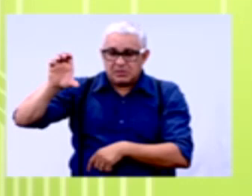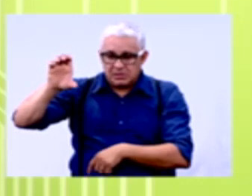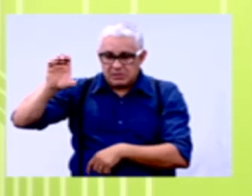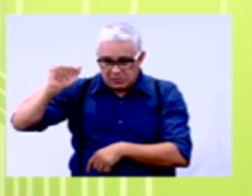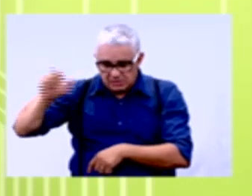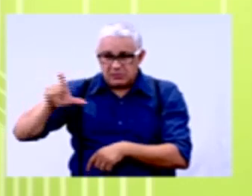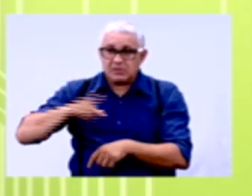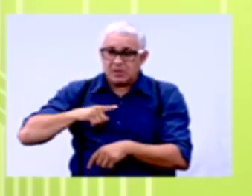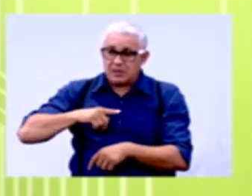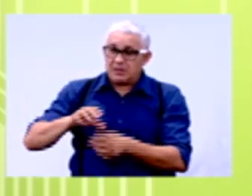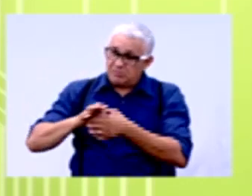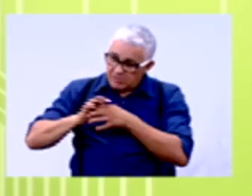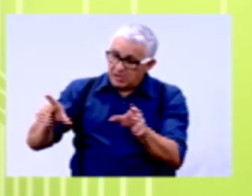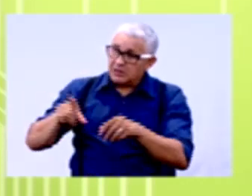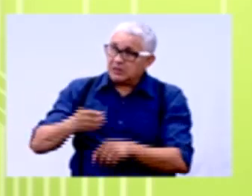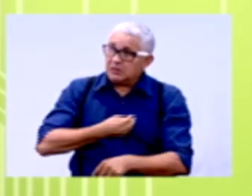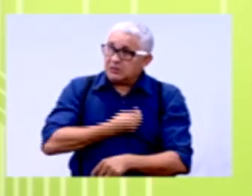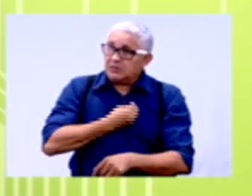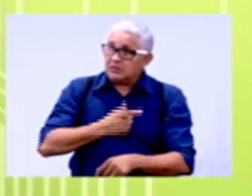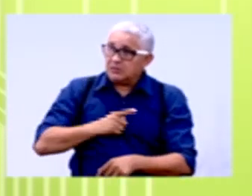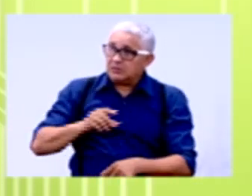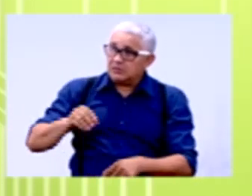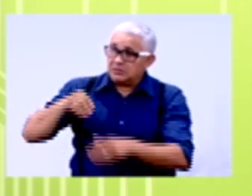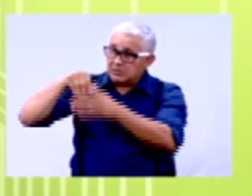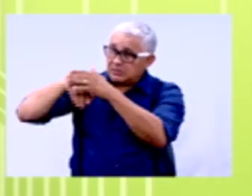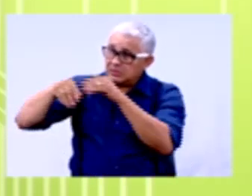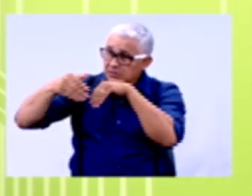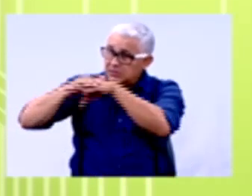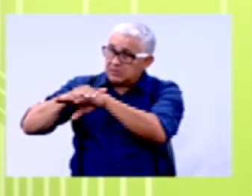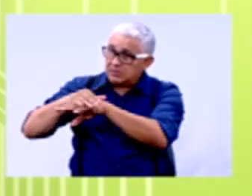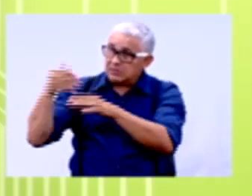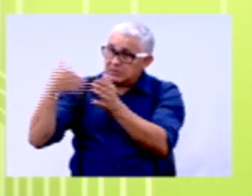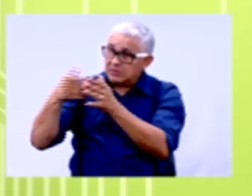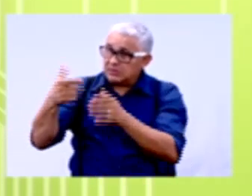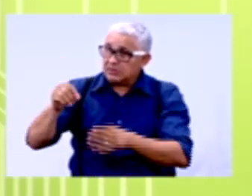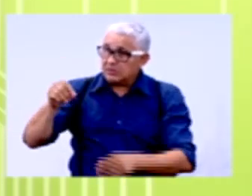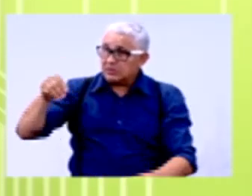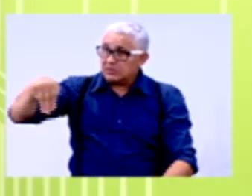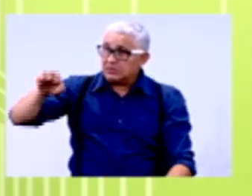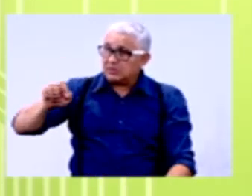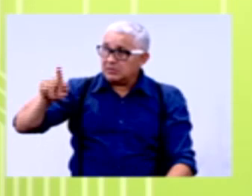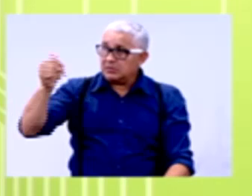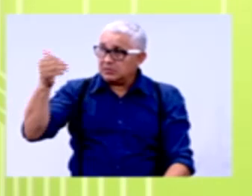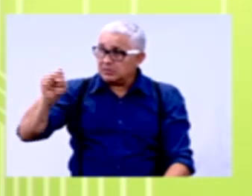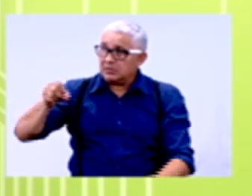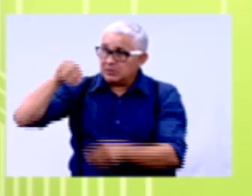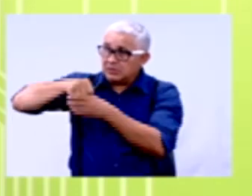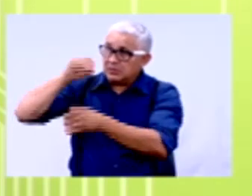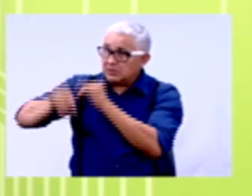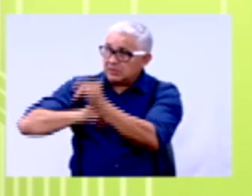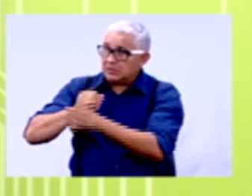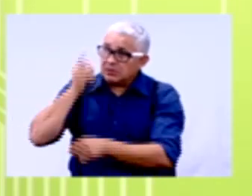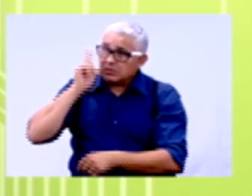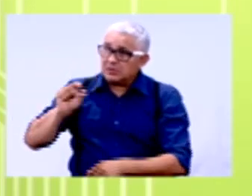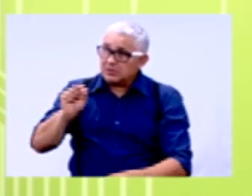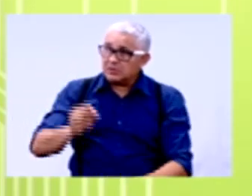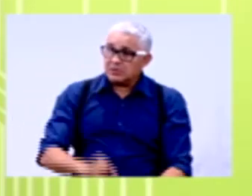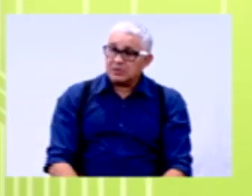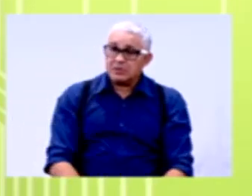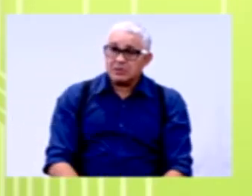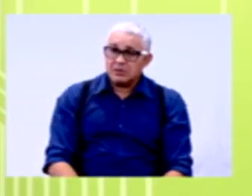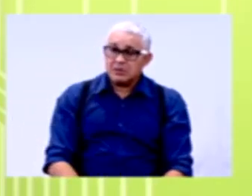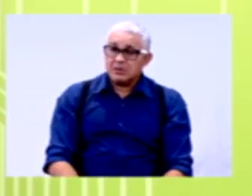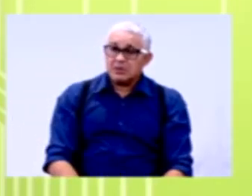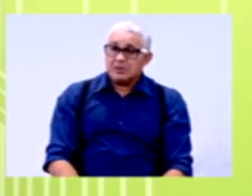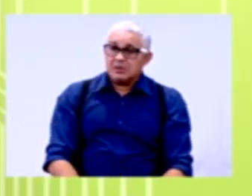uma disponibilidade de armazenamento de até 20 megas dentro do navegador, a gente consegue